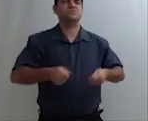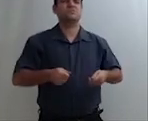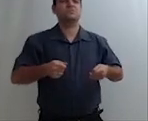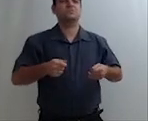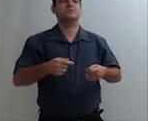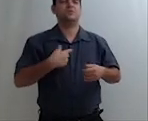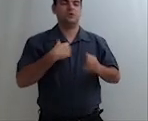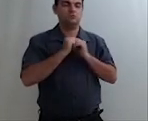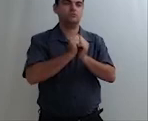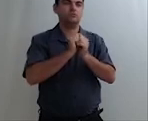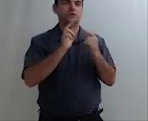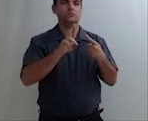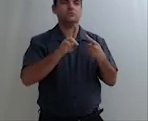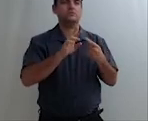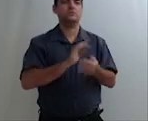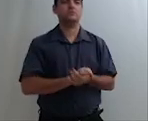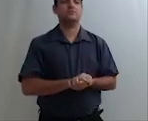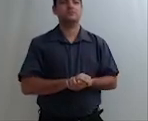eminente